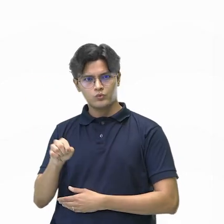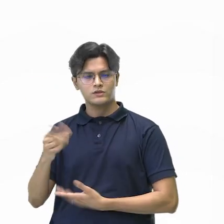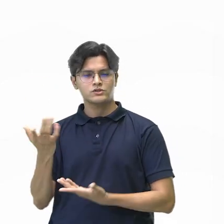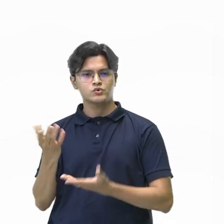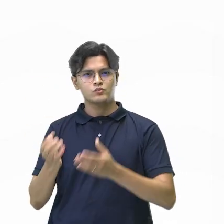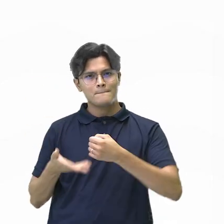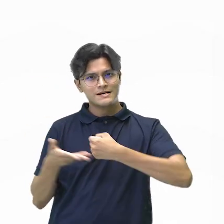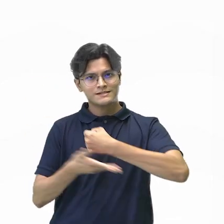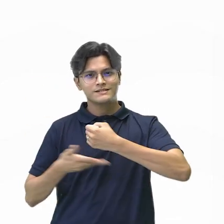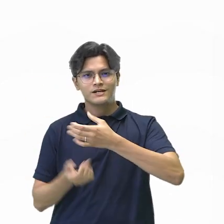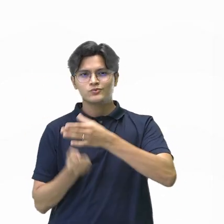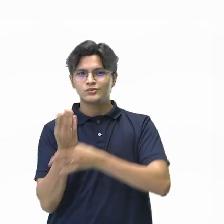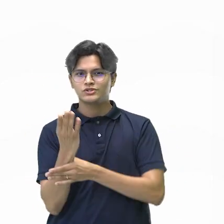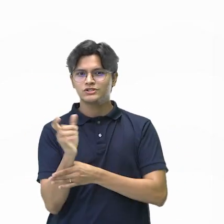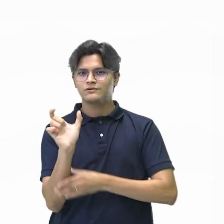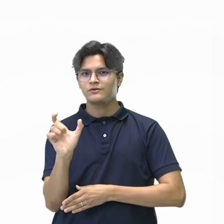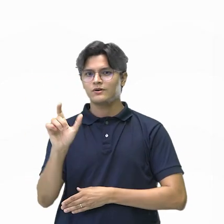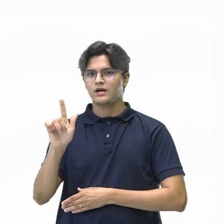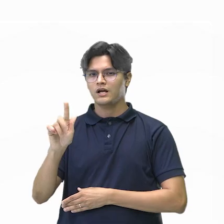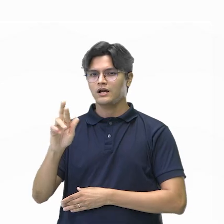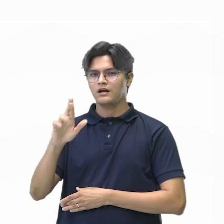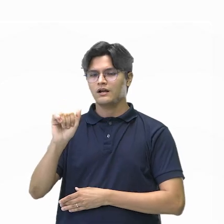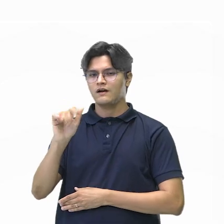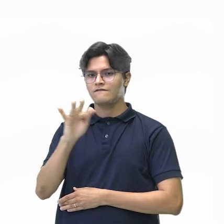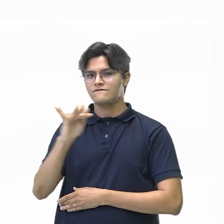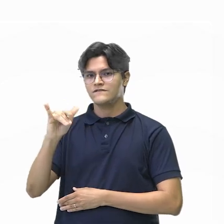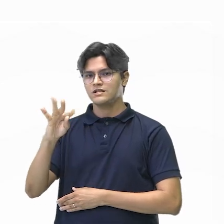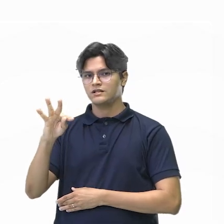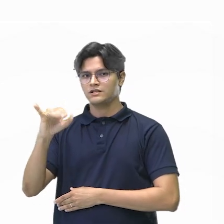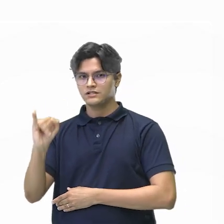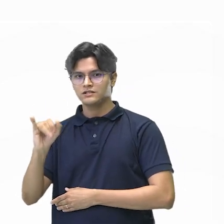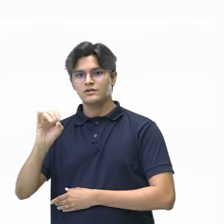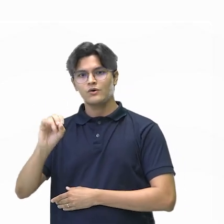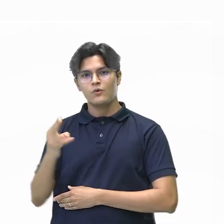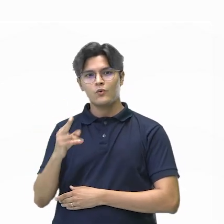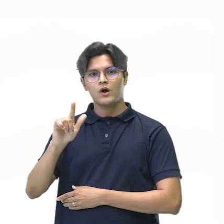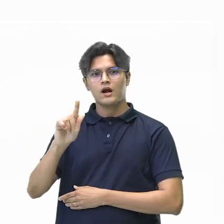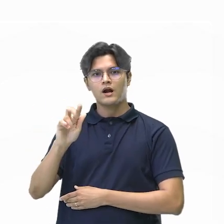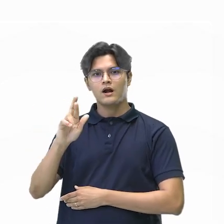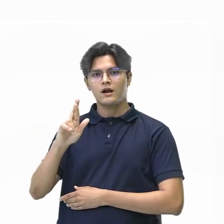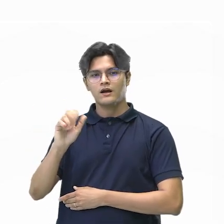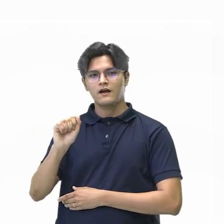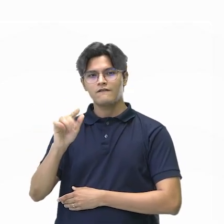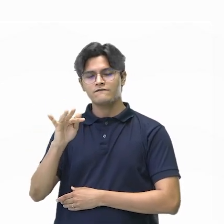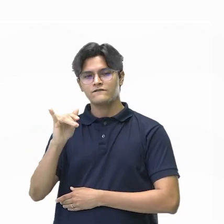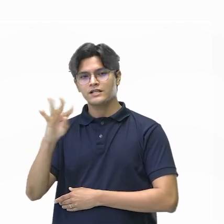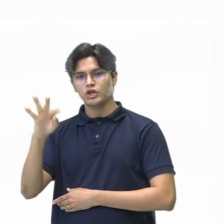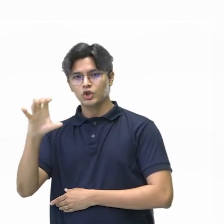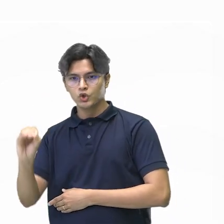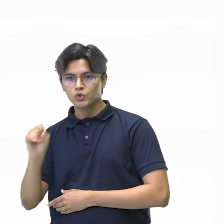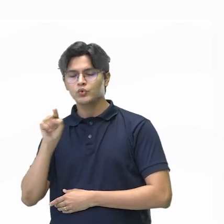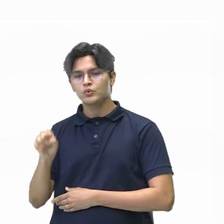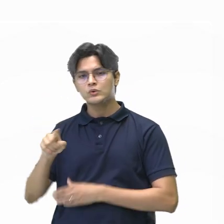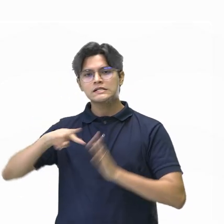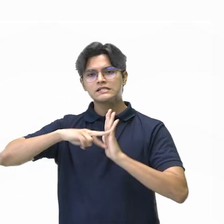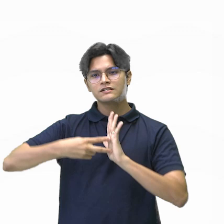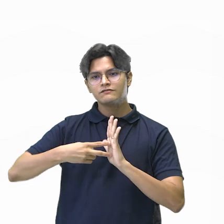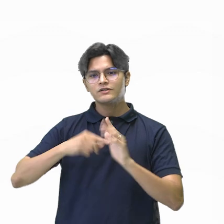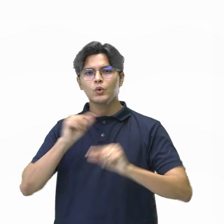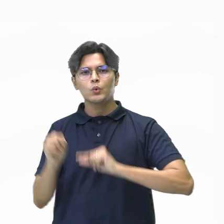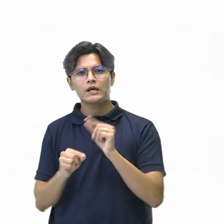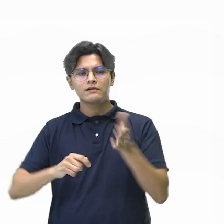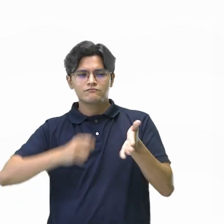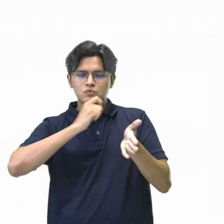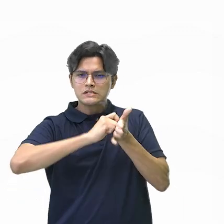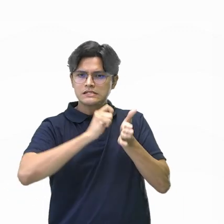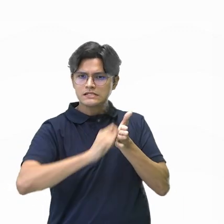grafito, que significa escritas feitas com carvão, ou escritas feitas em paredes.